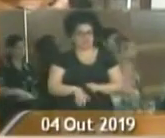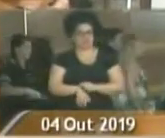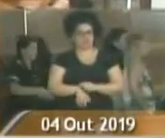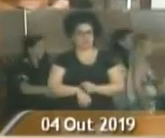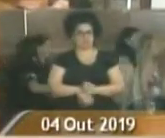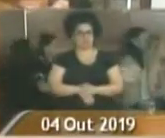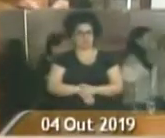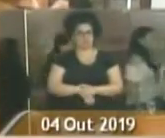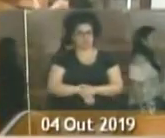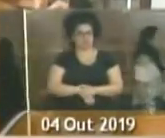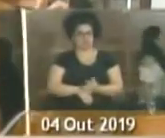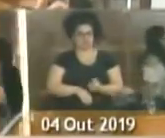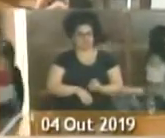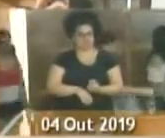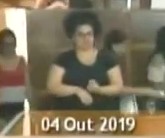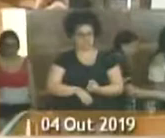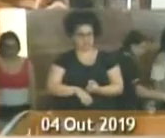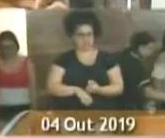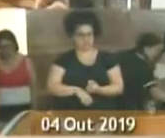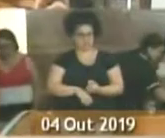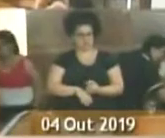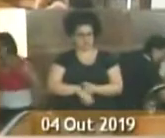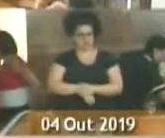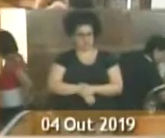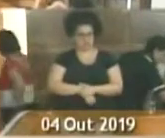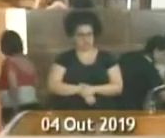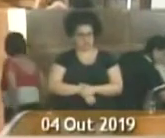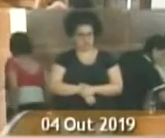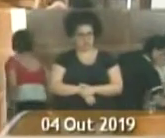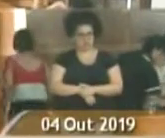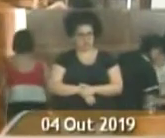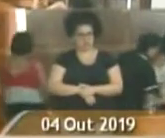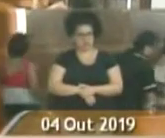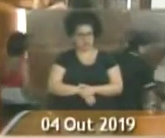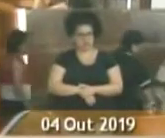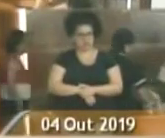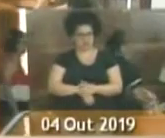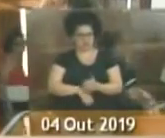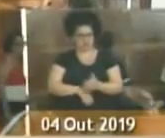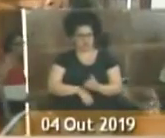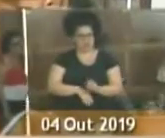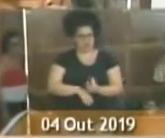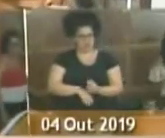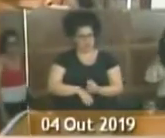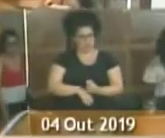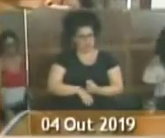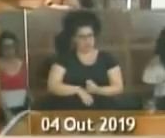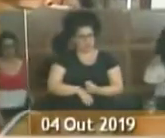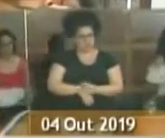Alessandra Ferreira é médica veterinária formada pela Universidade Federal Rural do Rio de Janeiro em